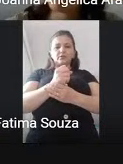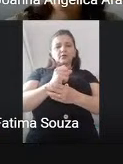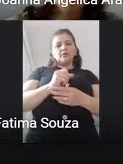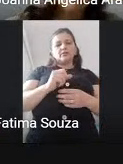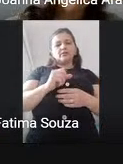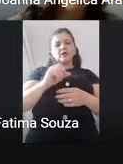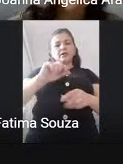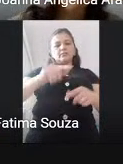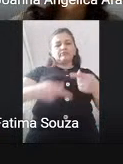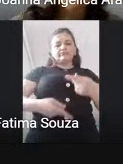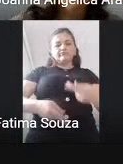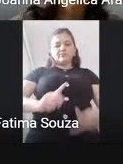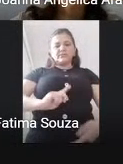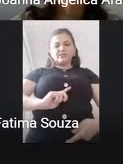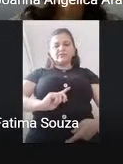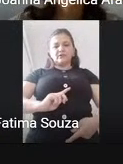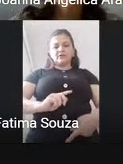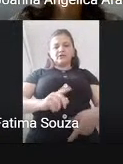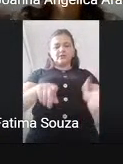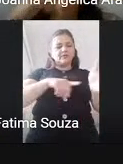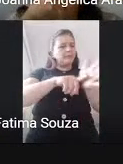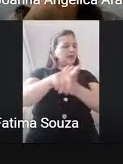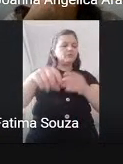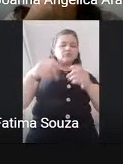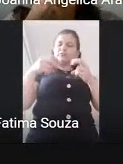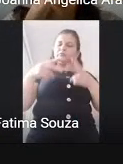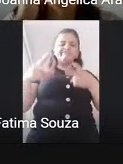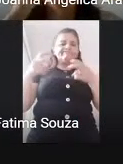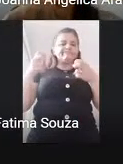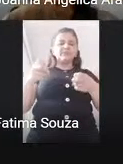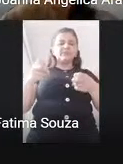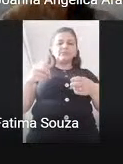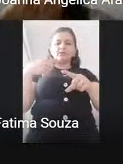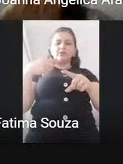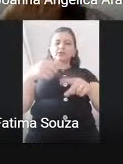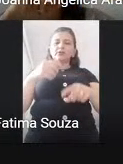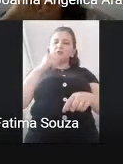Então, essa é uma pergunta interessante, que eu acho que, sim,